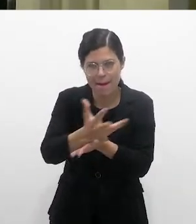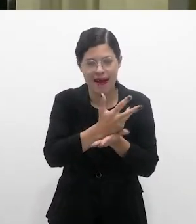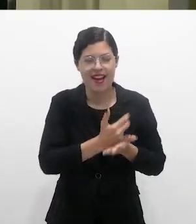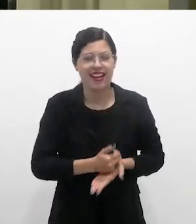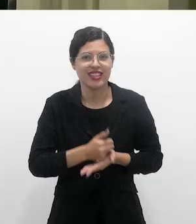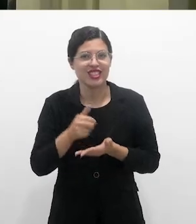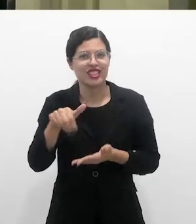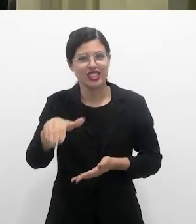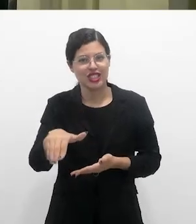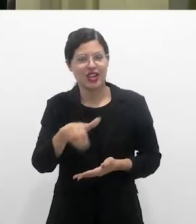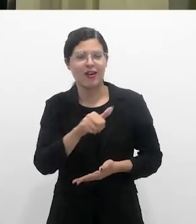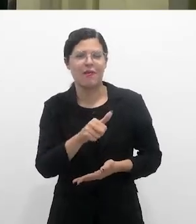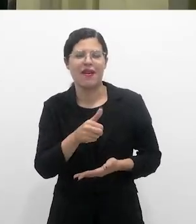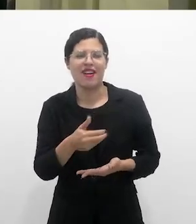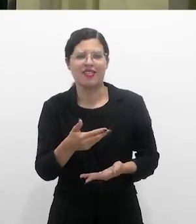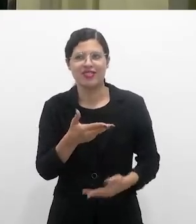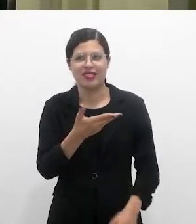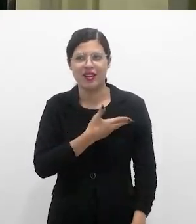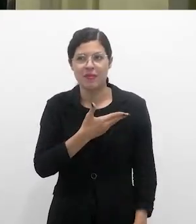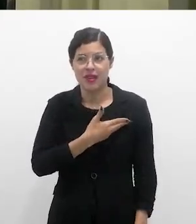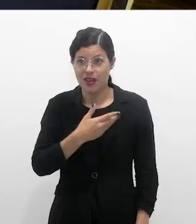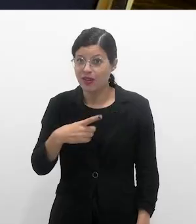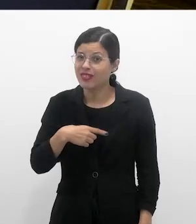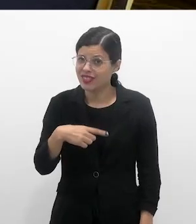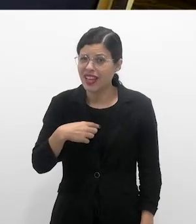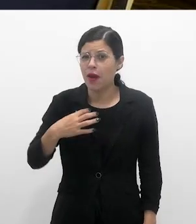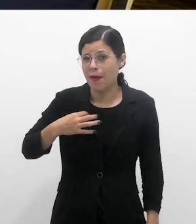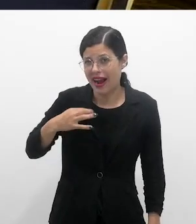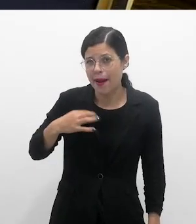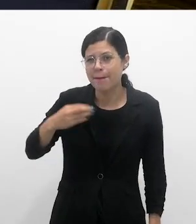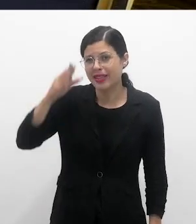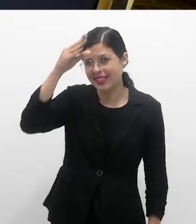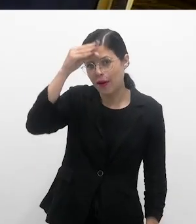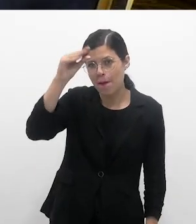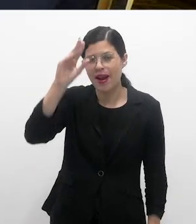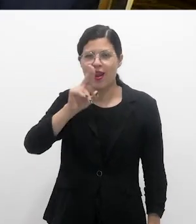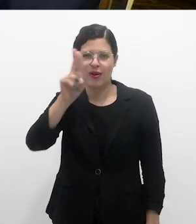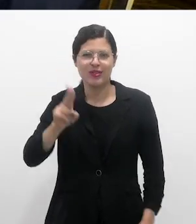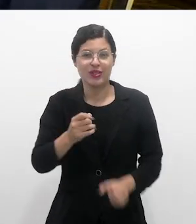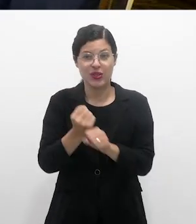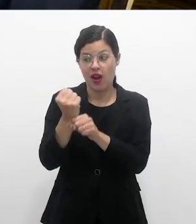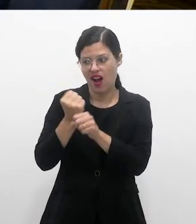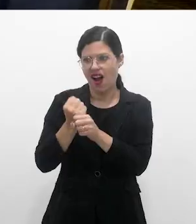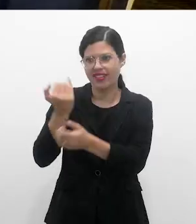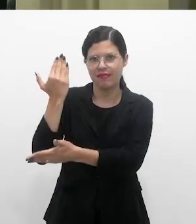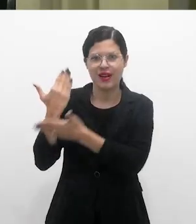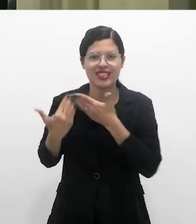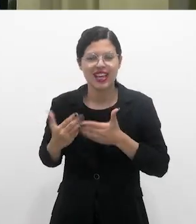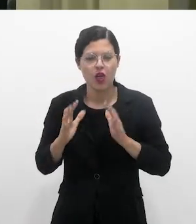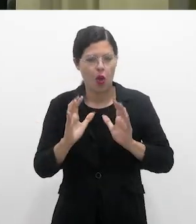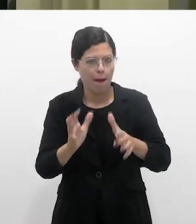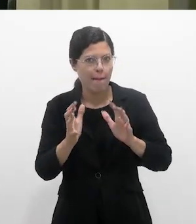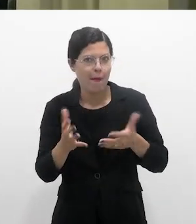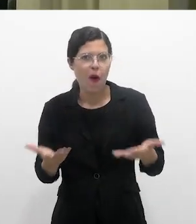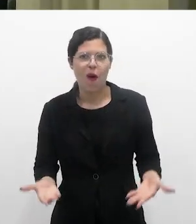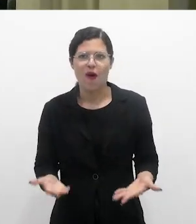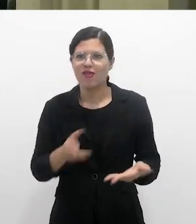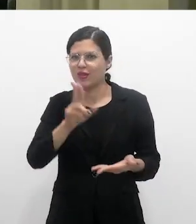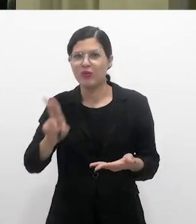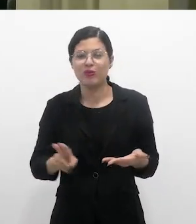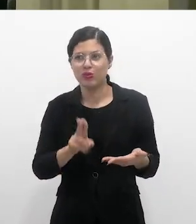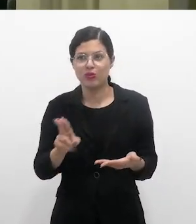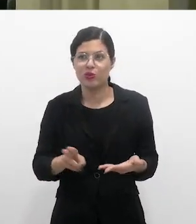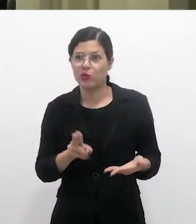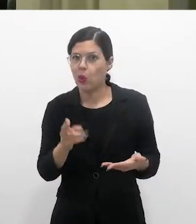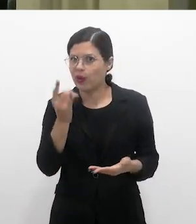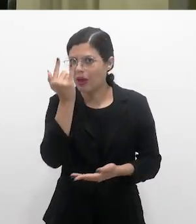para ver, né? Porque o cara vai, existe uma camisa que o Pelé usou há tantos anos atrás, uma bola que eles jogaram. Eu acho